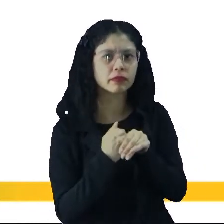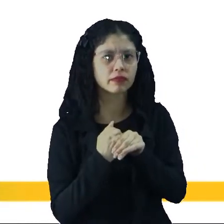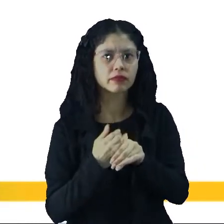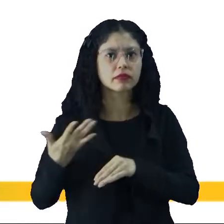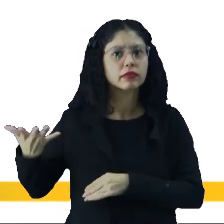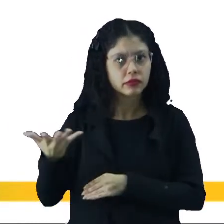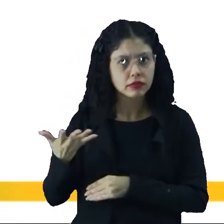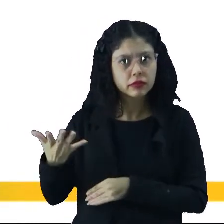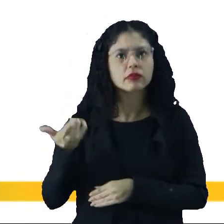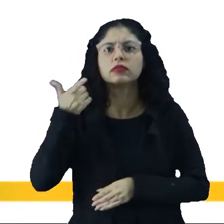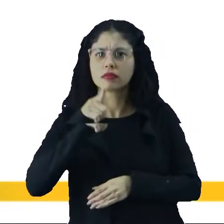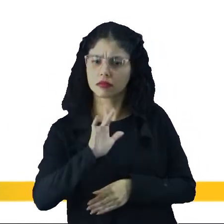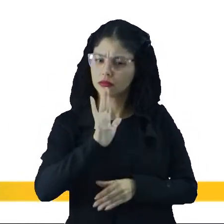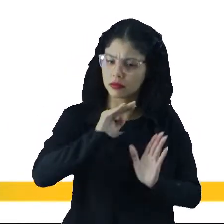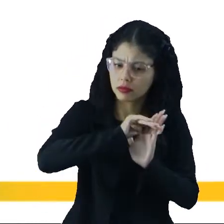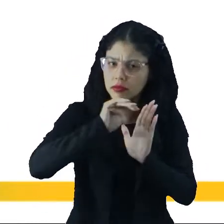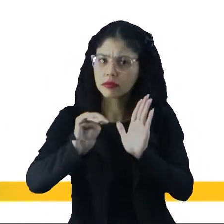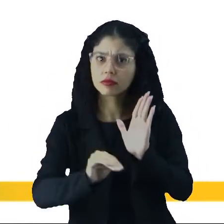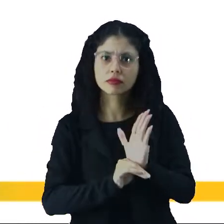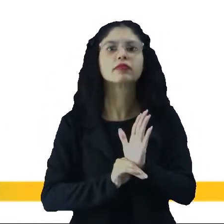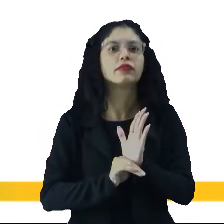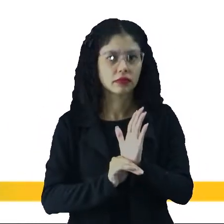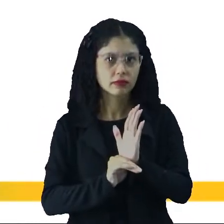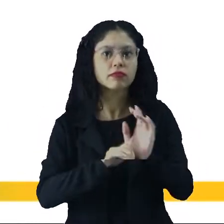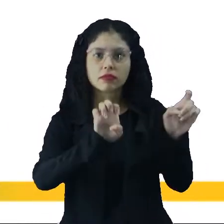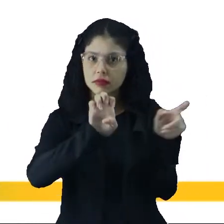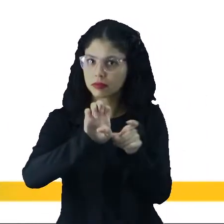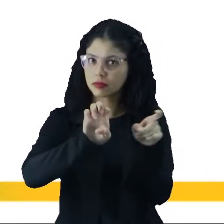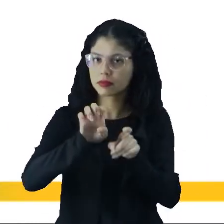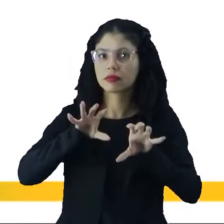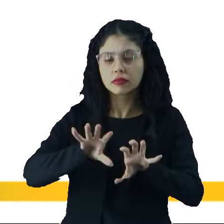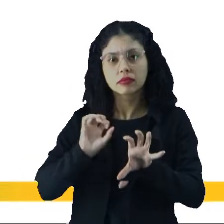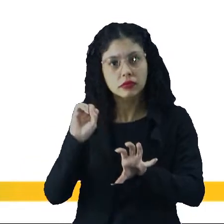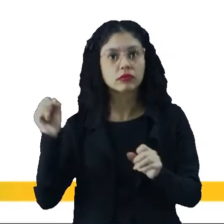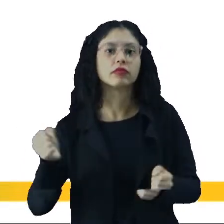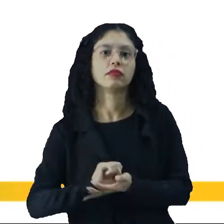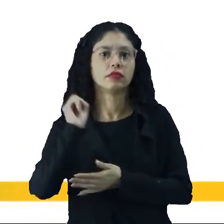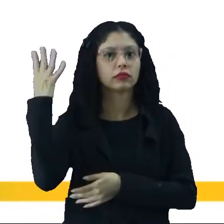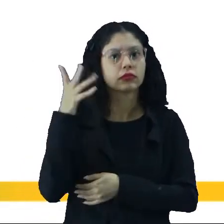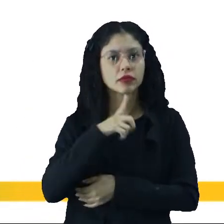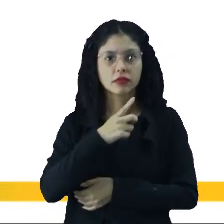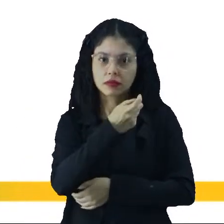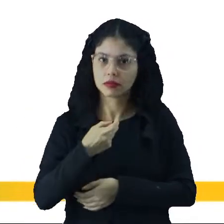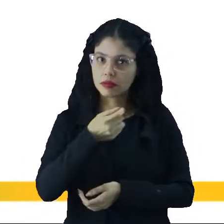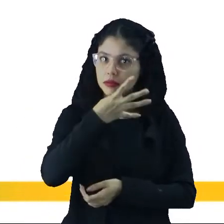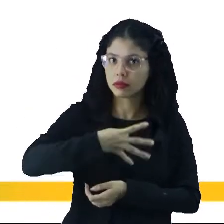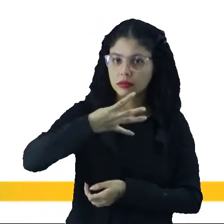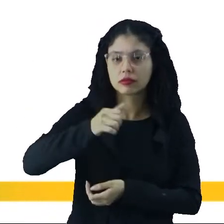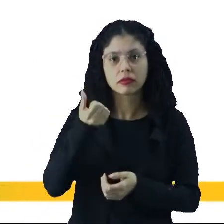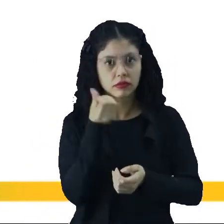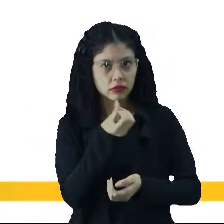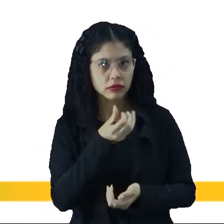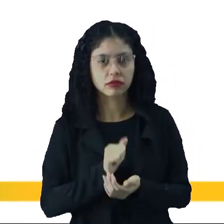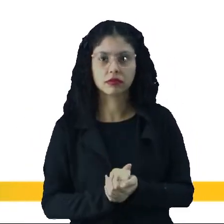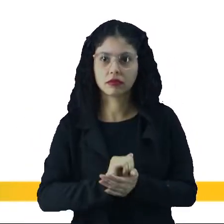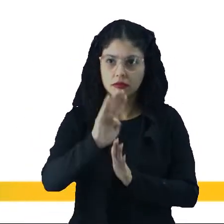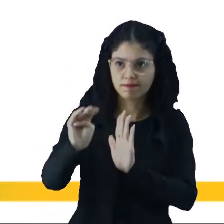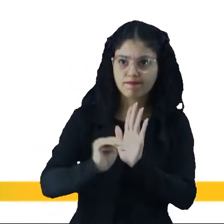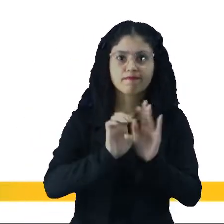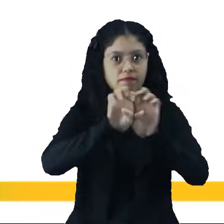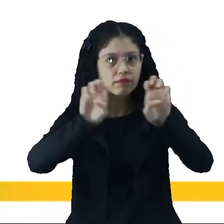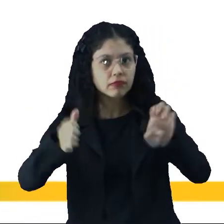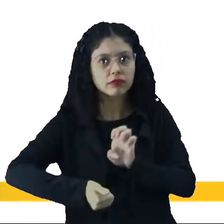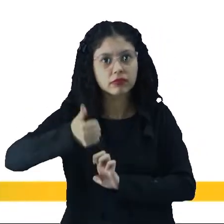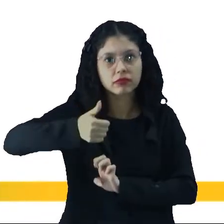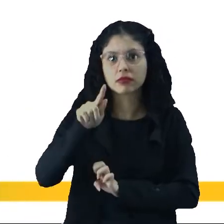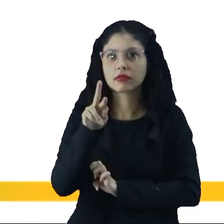já consegui. Vai descer esse expoente, esse aqui. Logo, vai ficar x mais 4 igual a 6. Eu caí numa equação